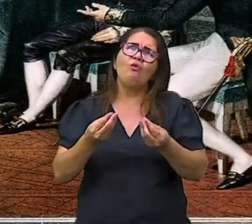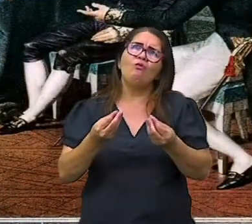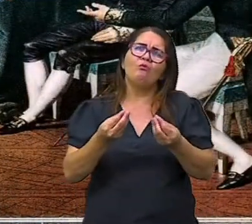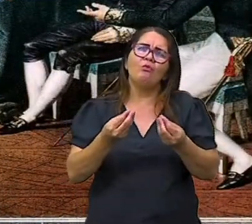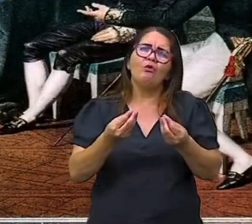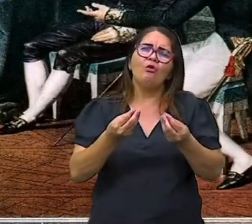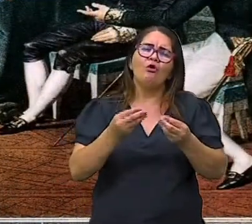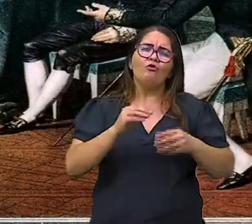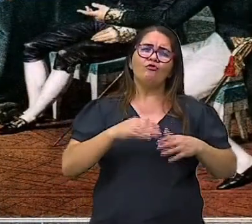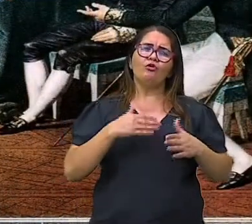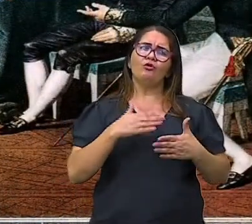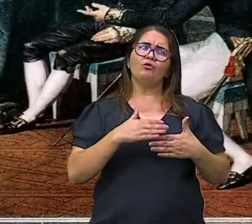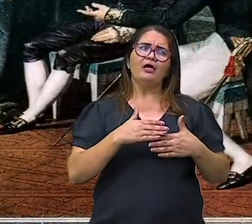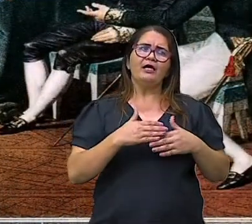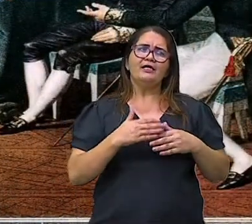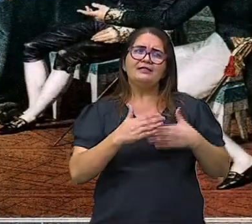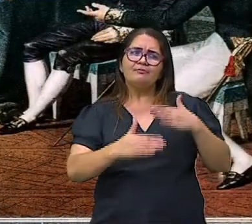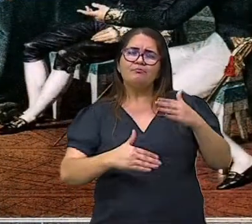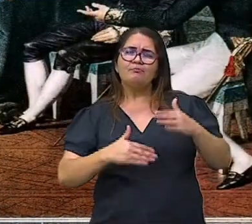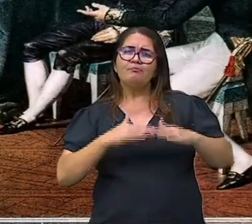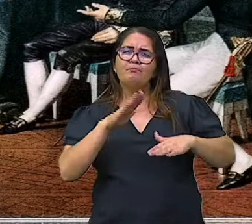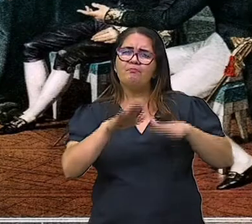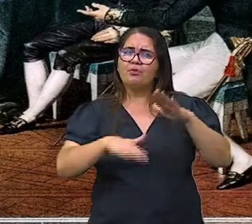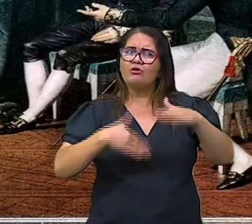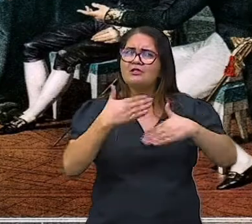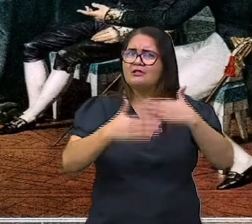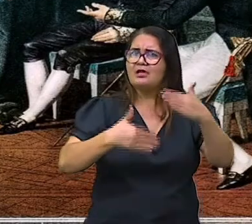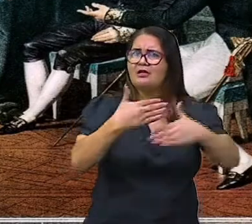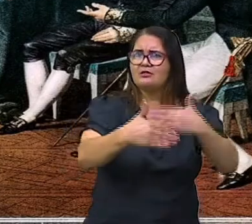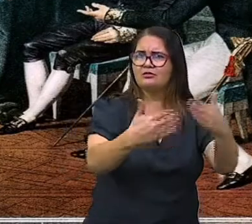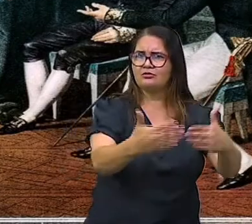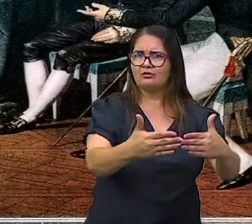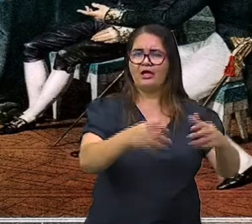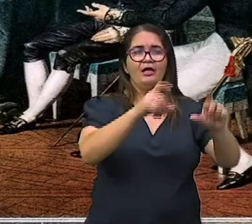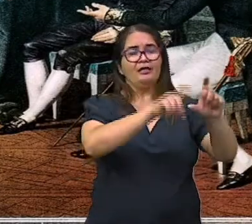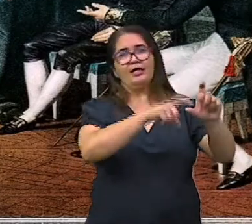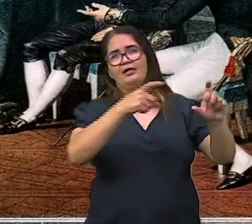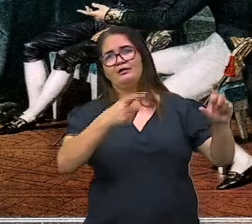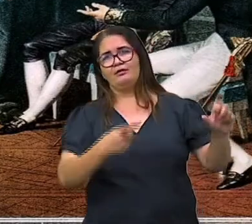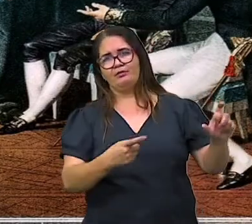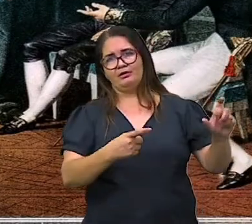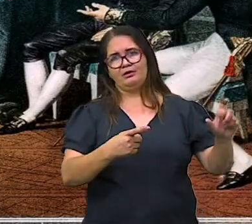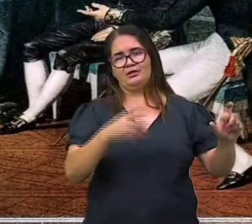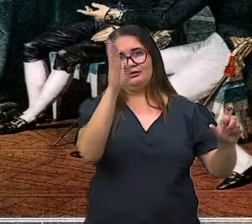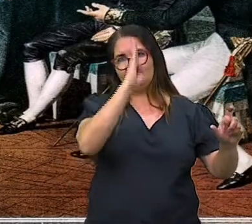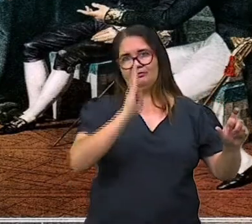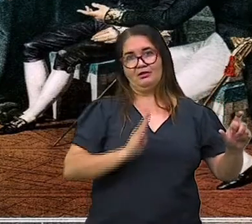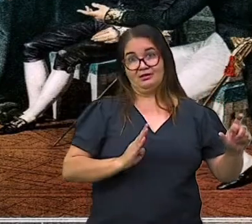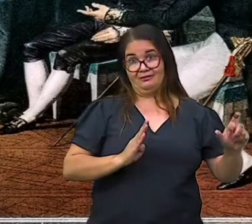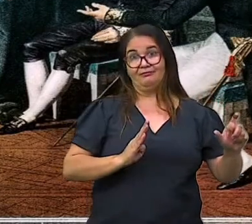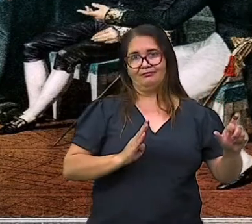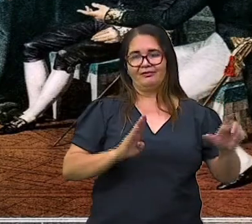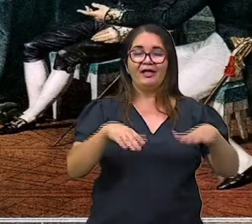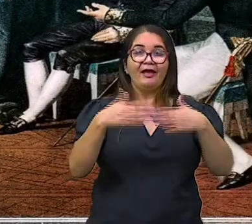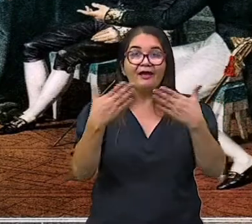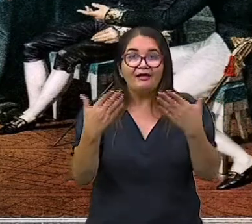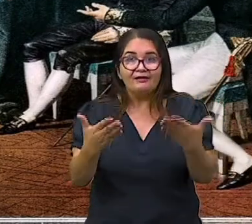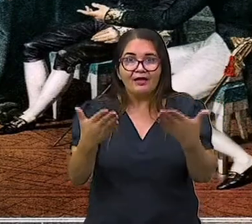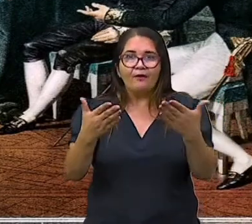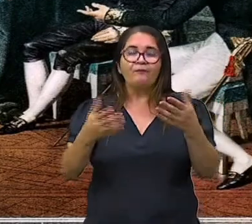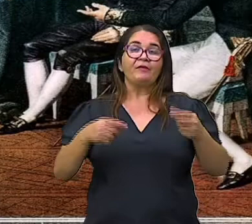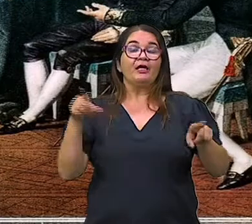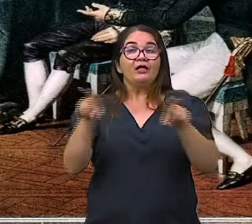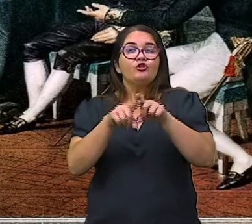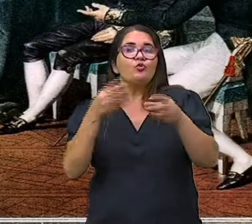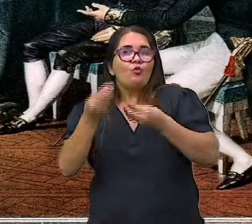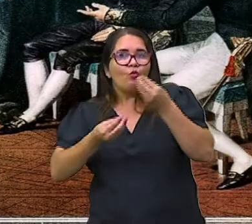em 1820, quando foi iniciada em Portugal a Revolução Liberal do Porto. Nessa